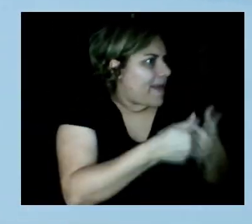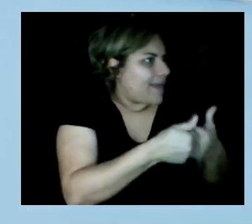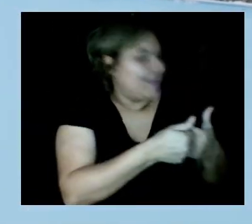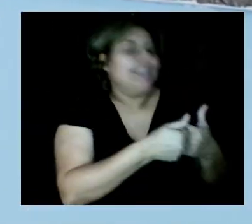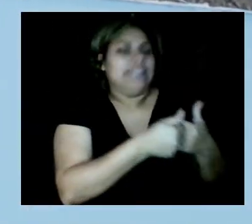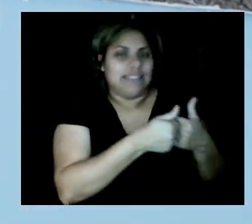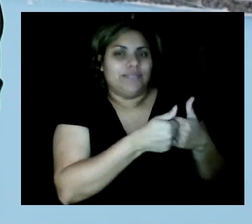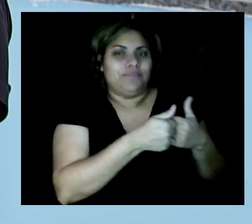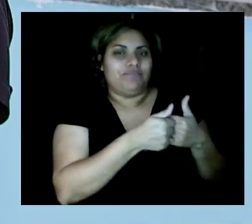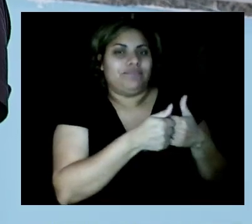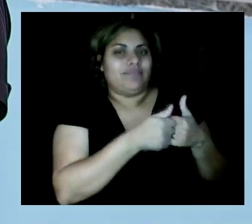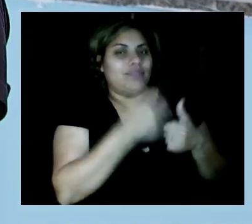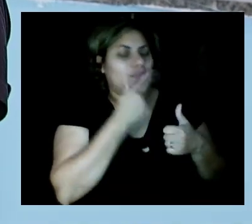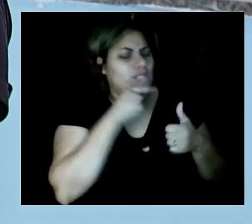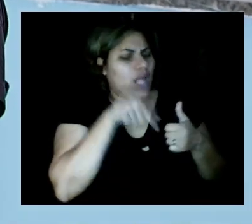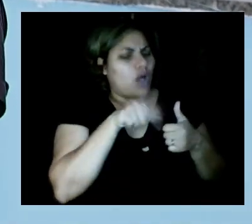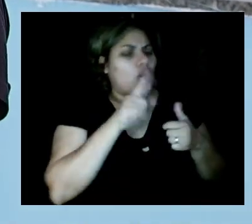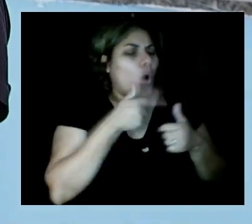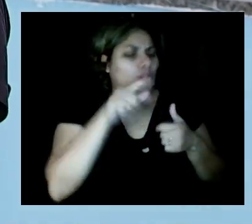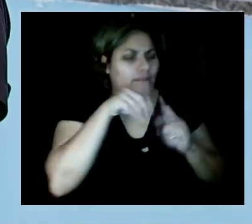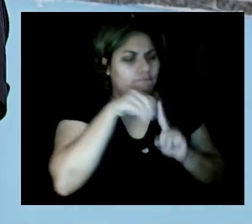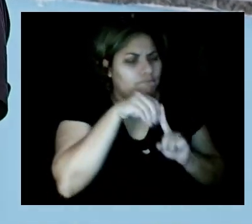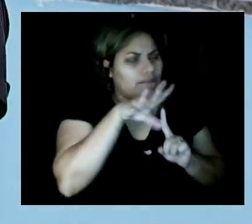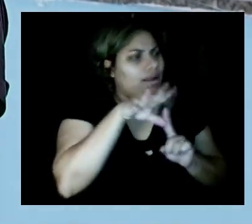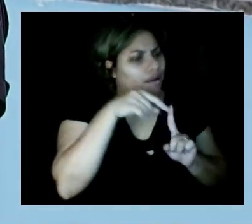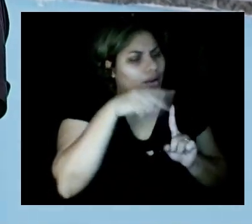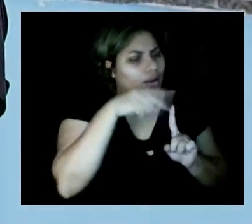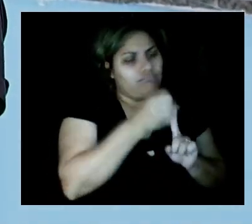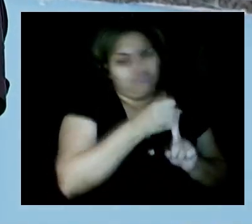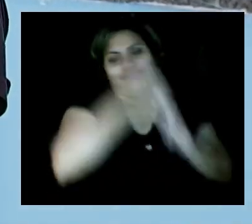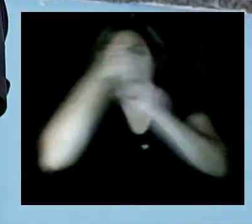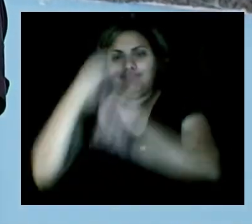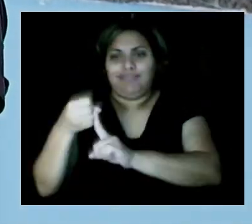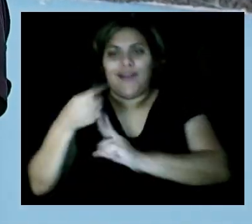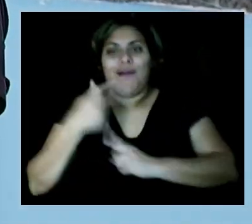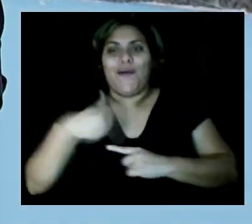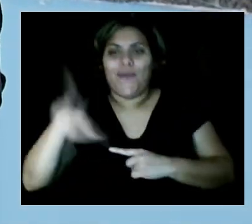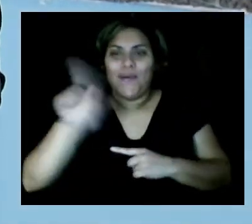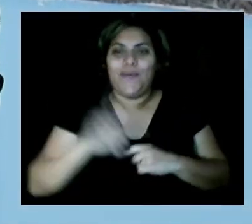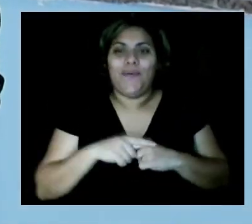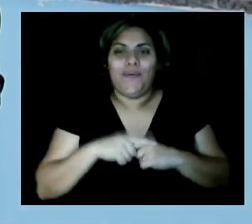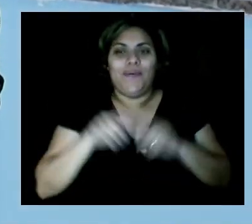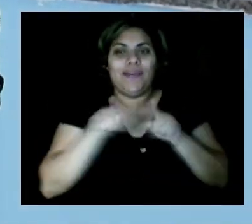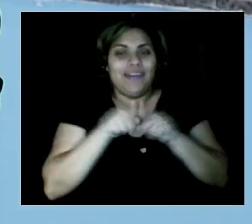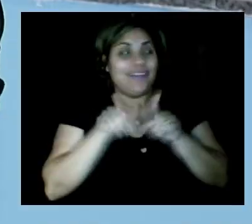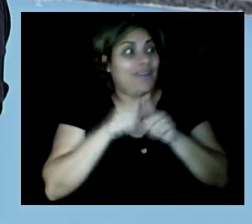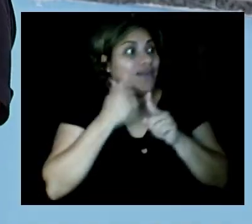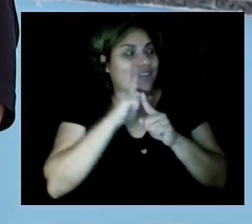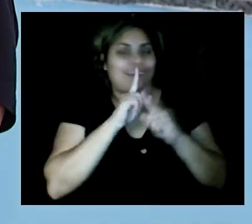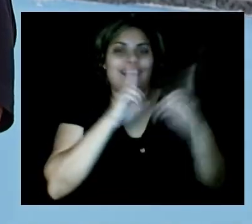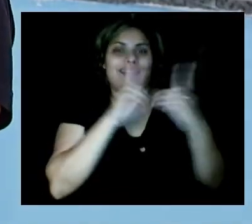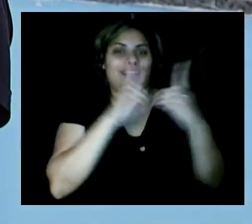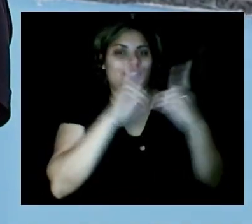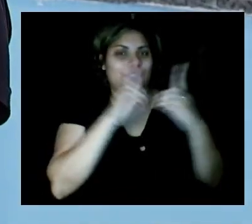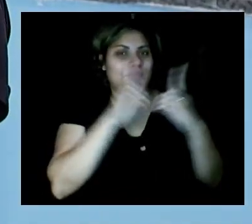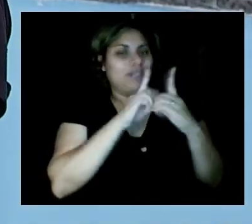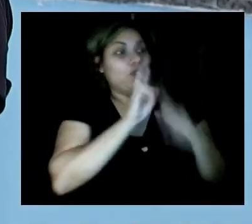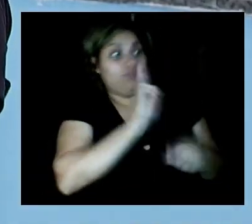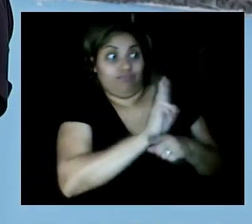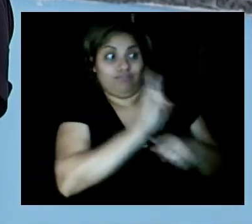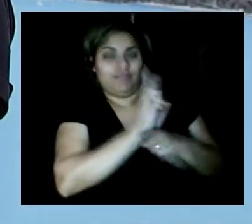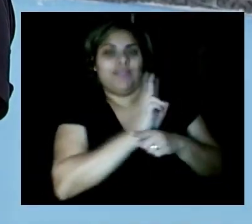pode encaminhar. Graças a Deus agora que a gente tem o projeto da alta assistida, que foi uma verba também, a gente